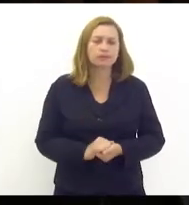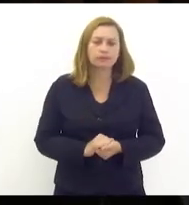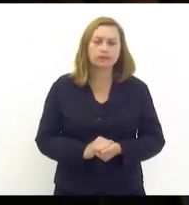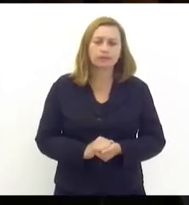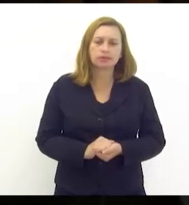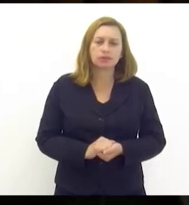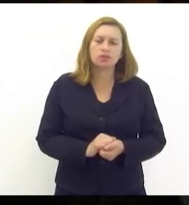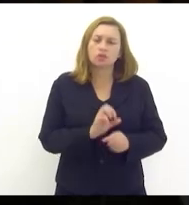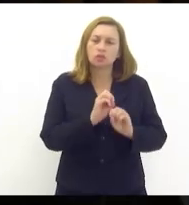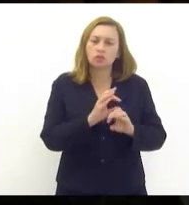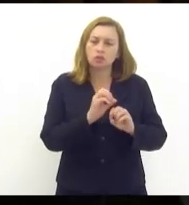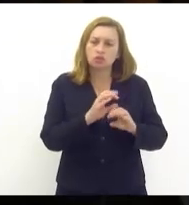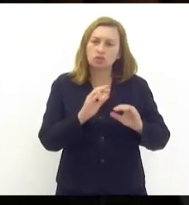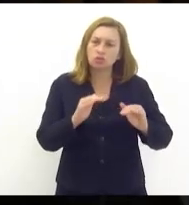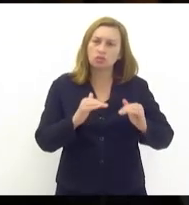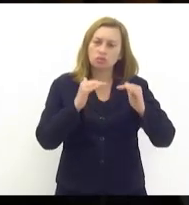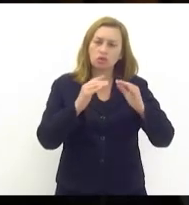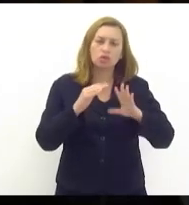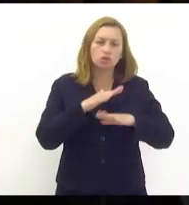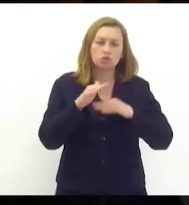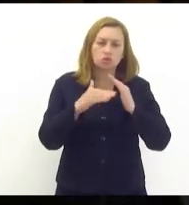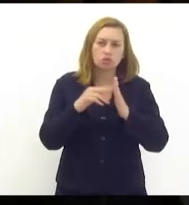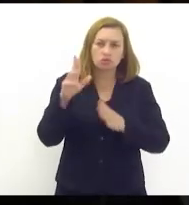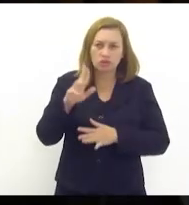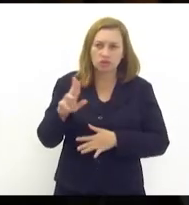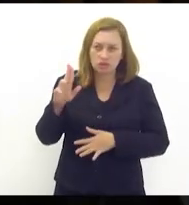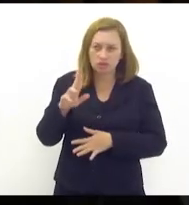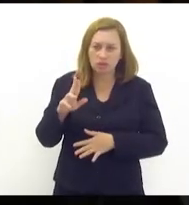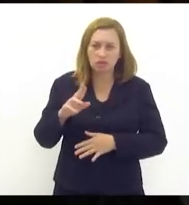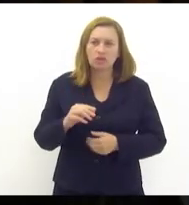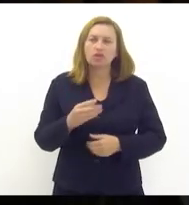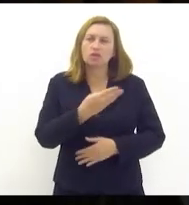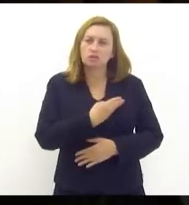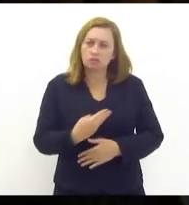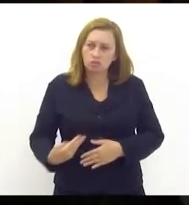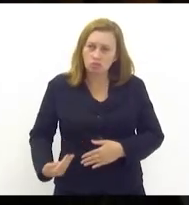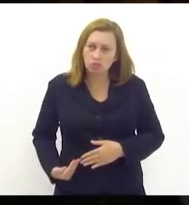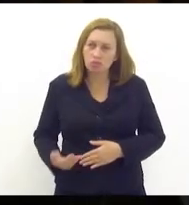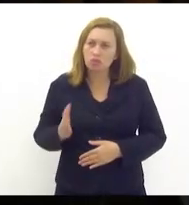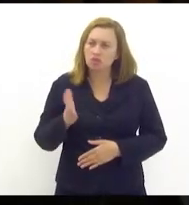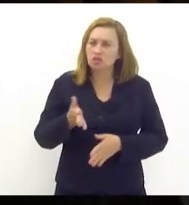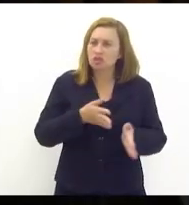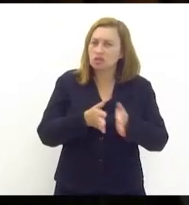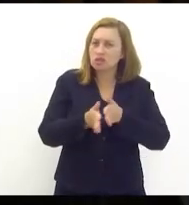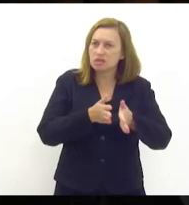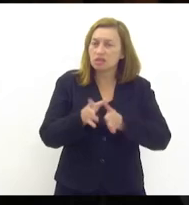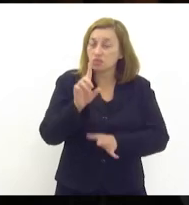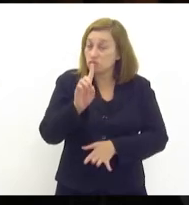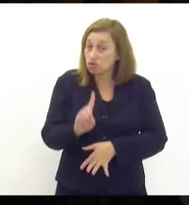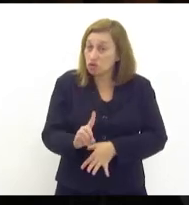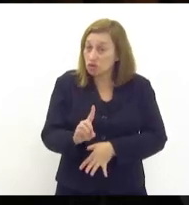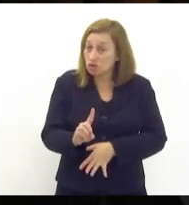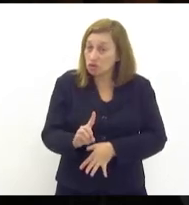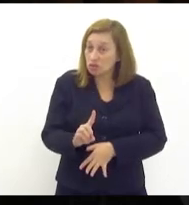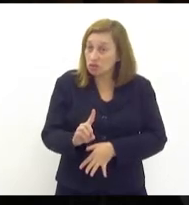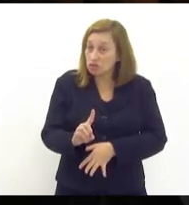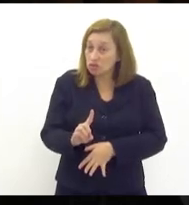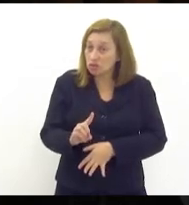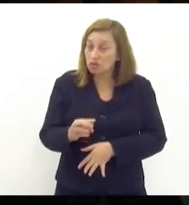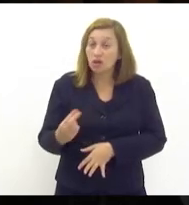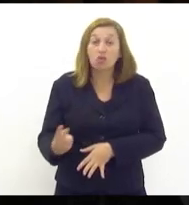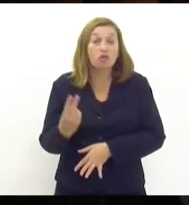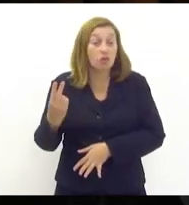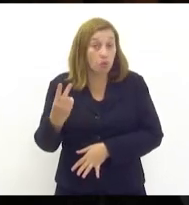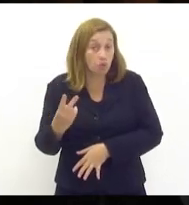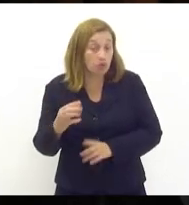fazer do acesso aos ensino superior de todas as nossas universidades quem está na universidade pública já tá acessando um direito que infelizmente ainda é um privilégio na nossa